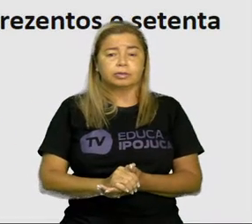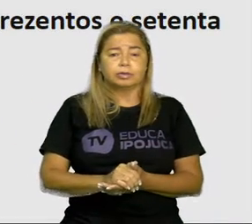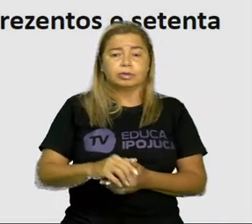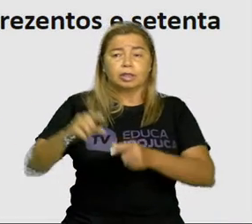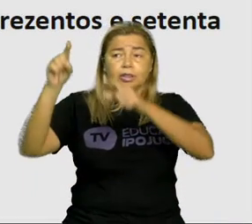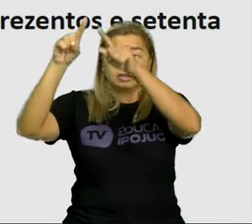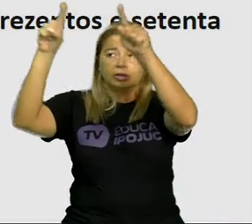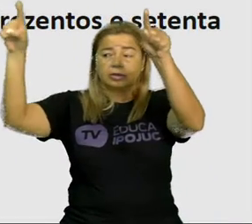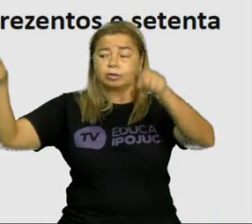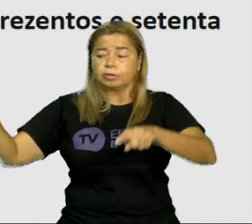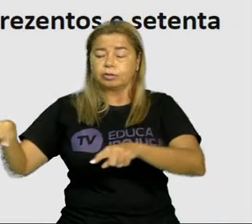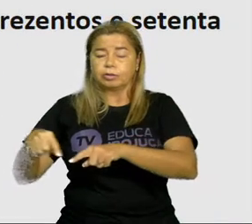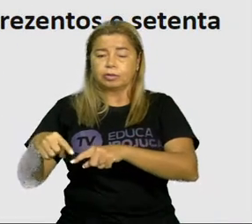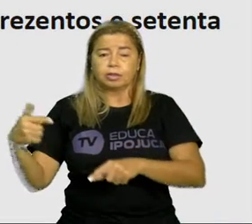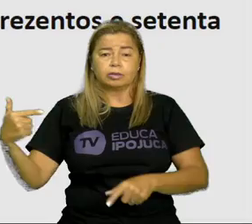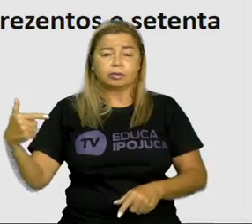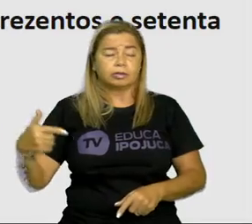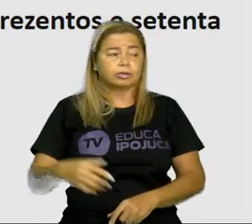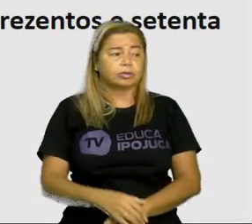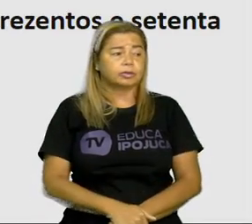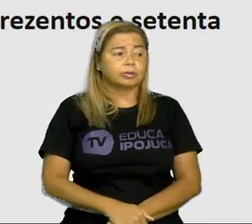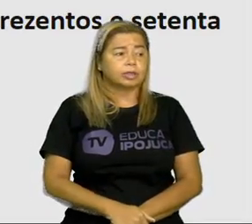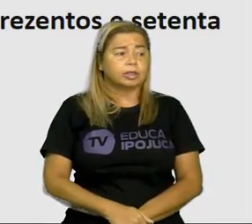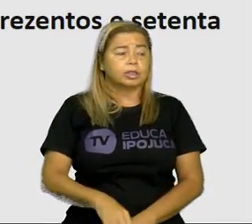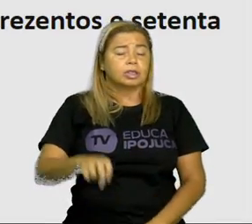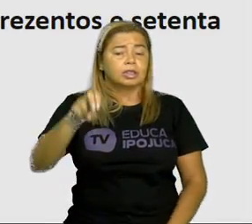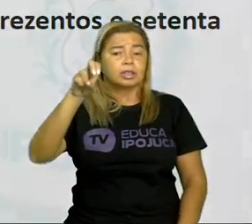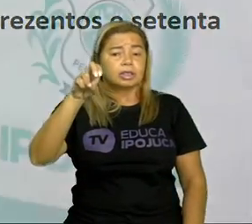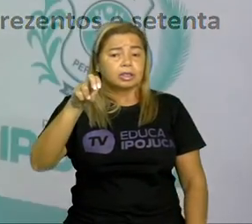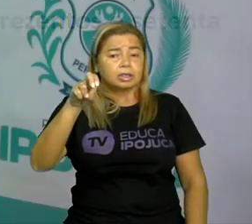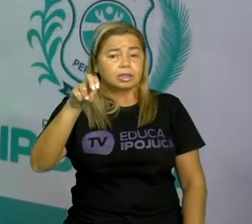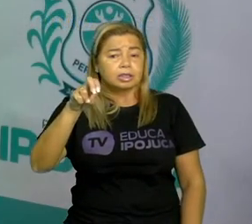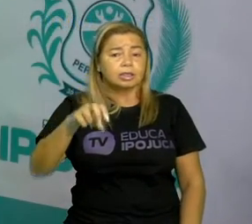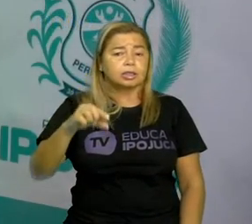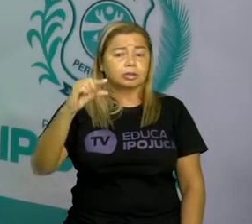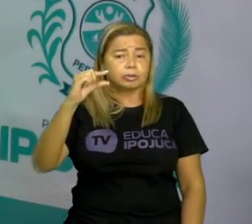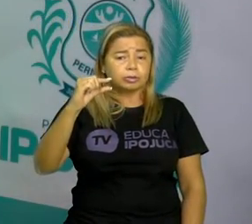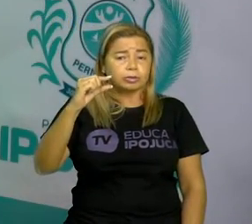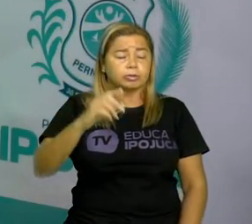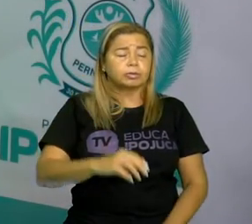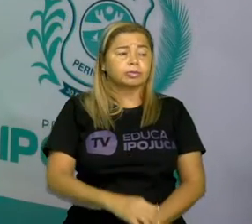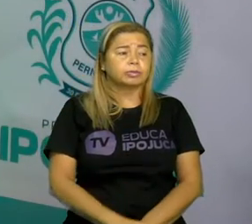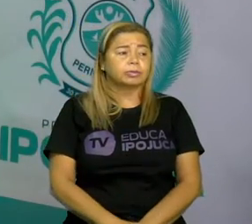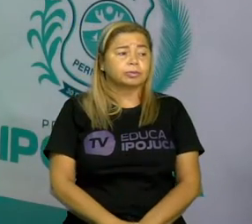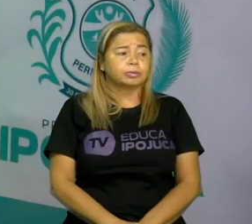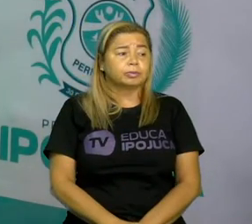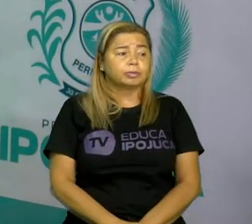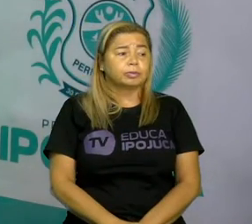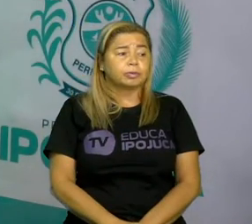2. 5 cubos, 5 unidades de milhar.